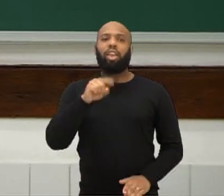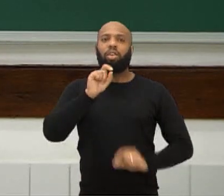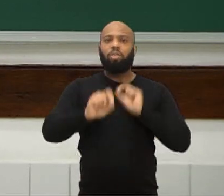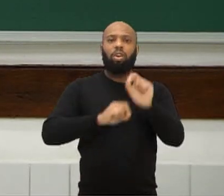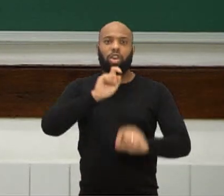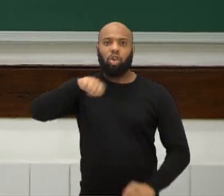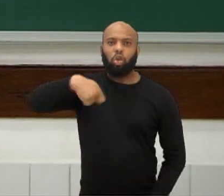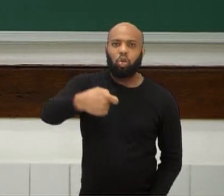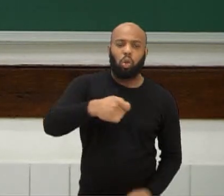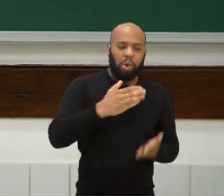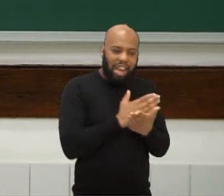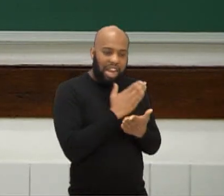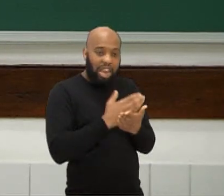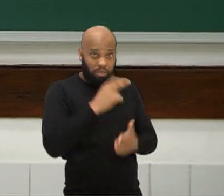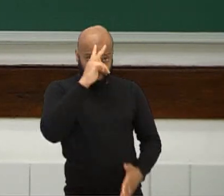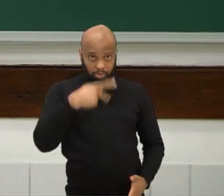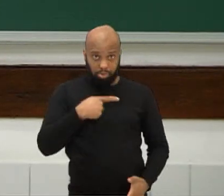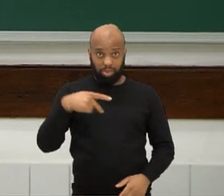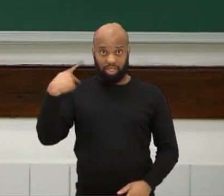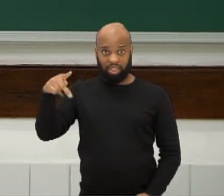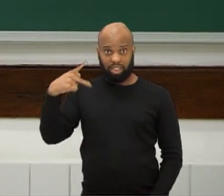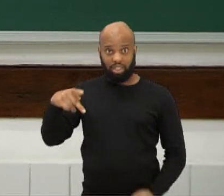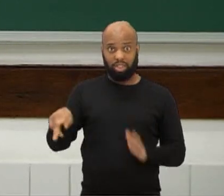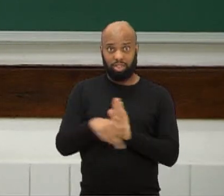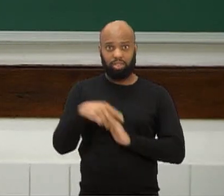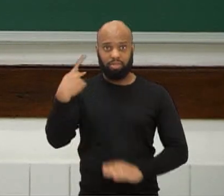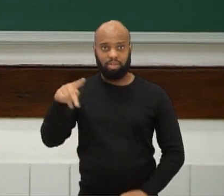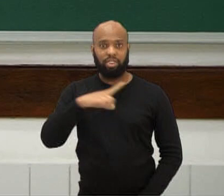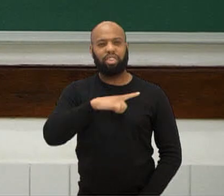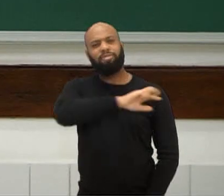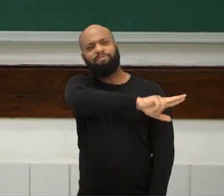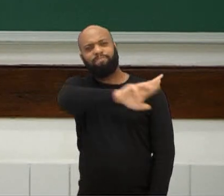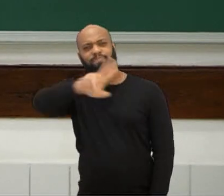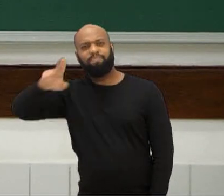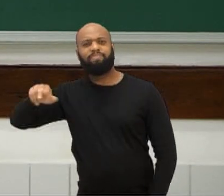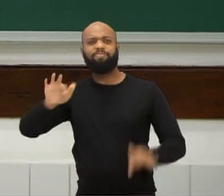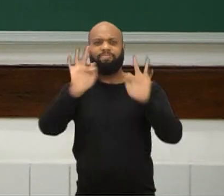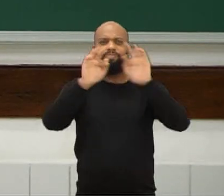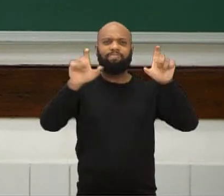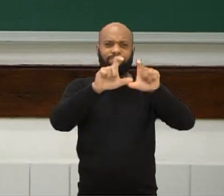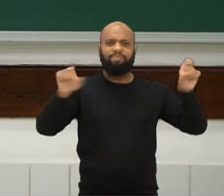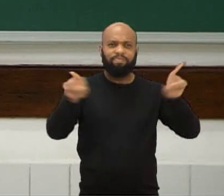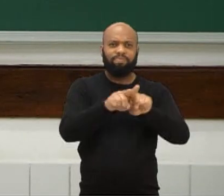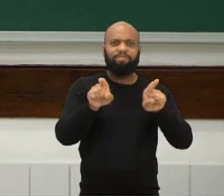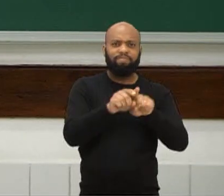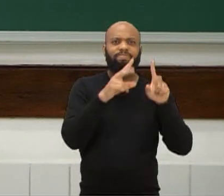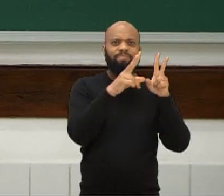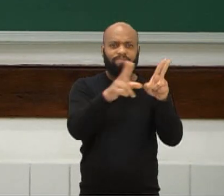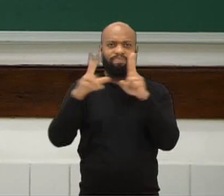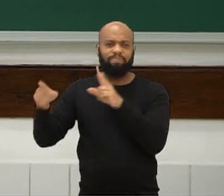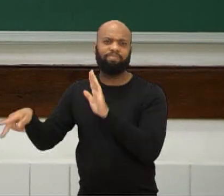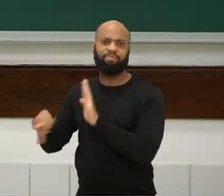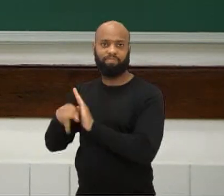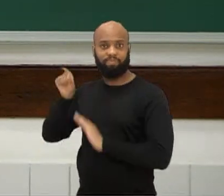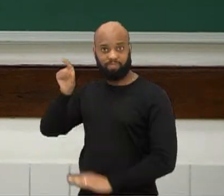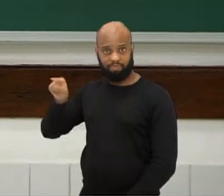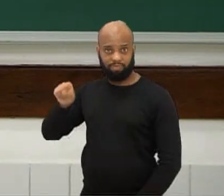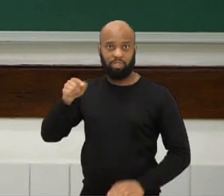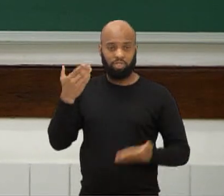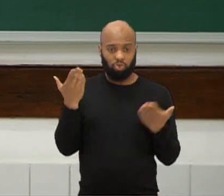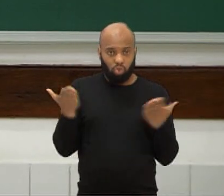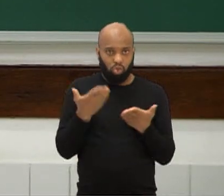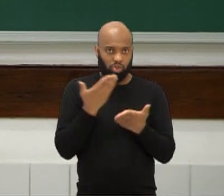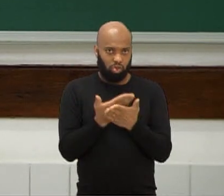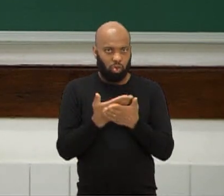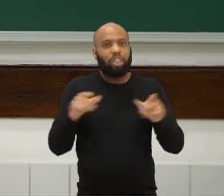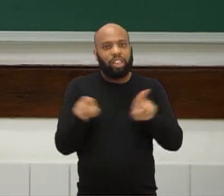diário pessoal, a leitura do diário pessoal de Frida Kahlo. Tem várias frases iguais, tais quais aquelas que nós vimos